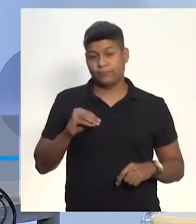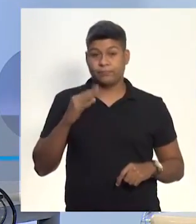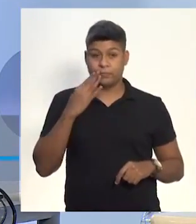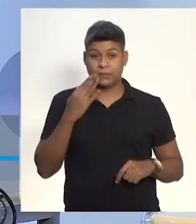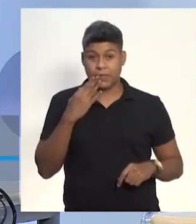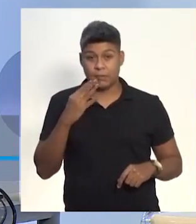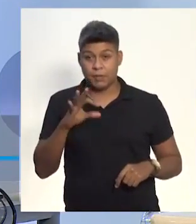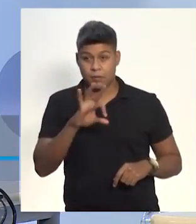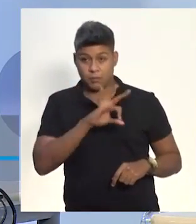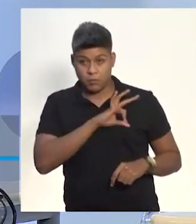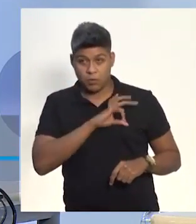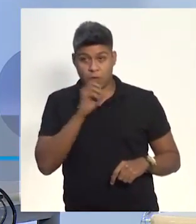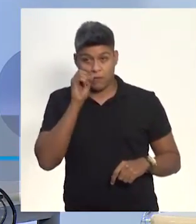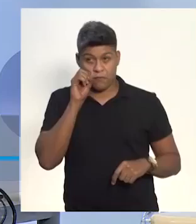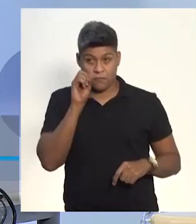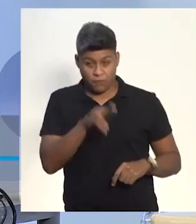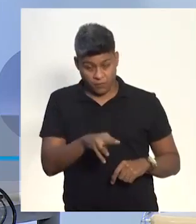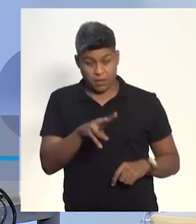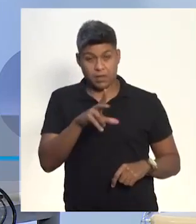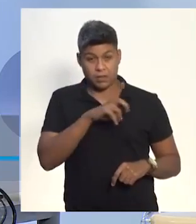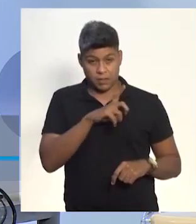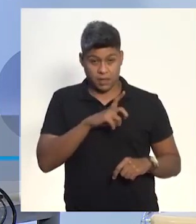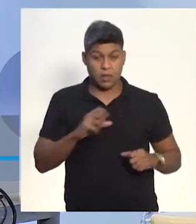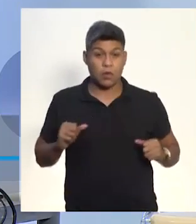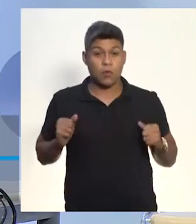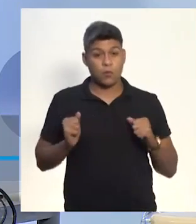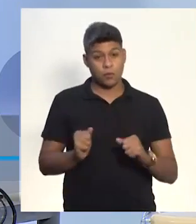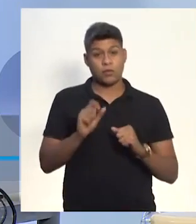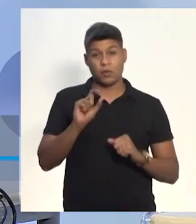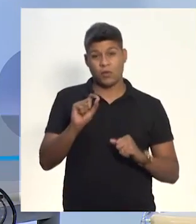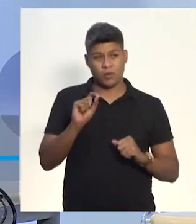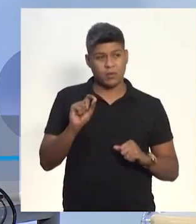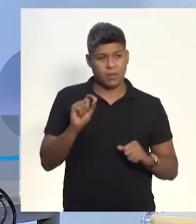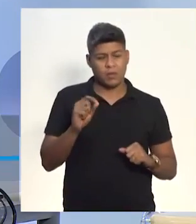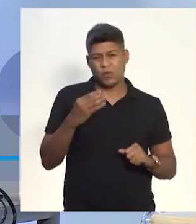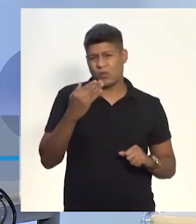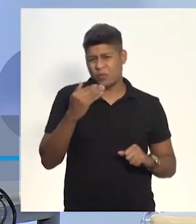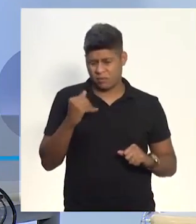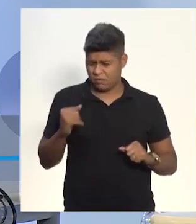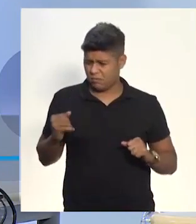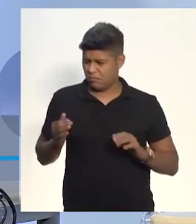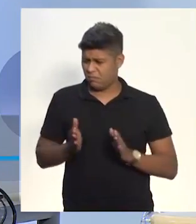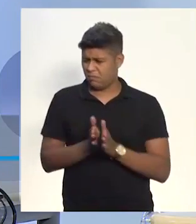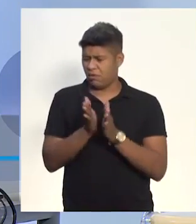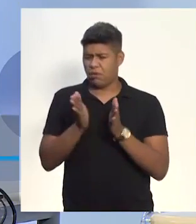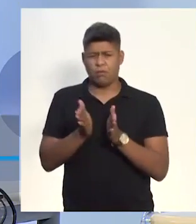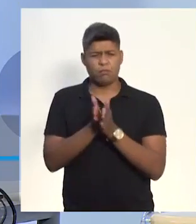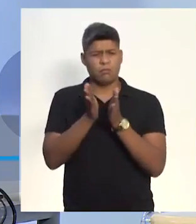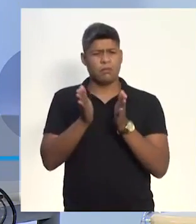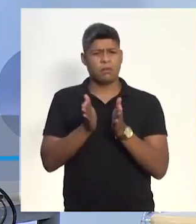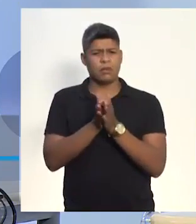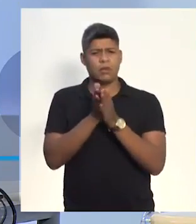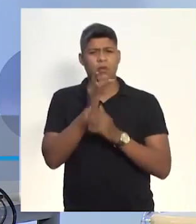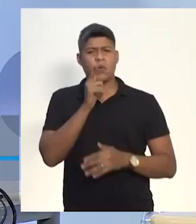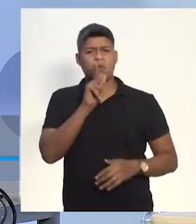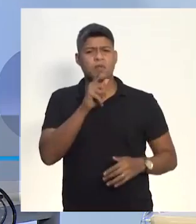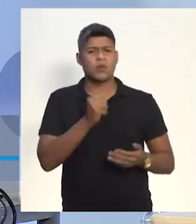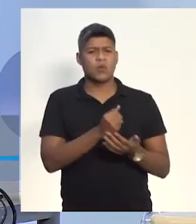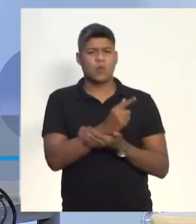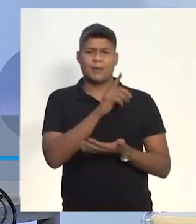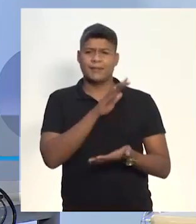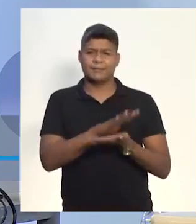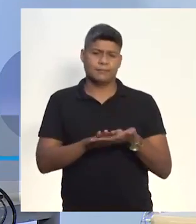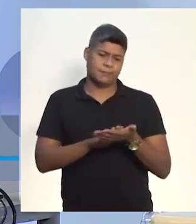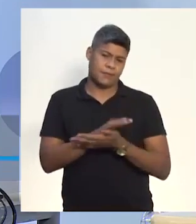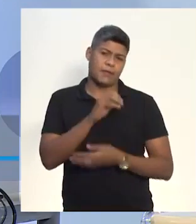Quando o policial vê que ele tem no seu poder um talher de prata, aquele homem pobre não conseguiria comprar um talher de prata.